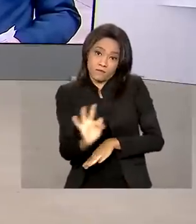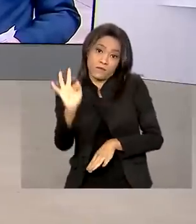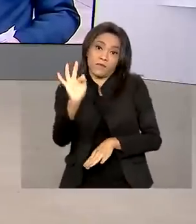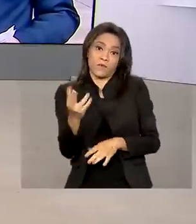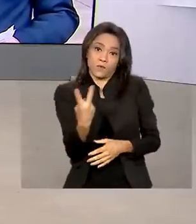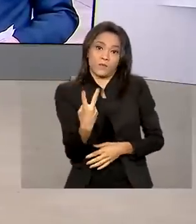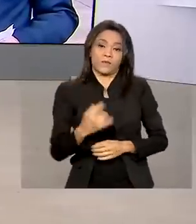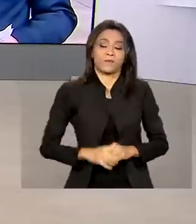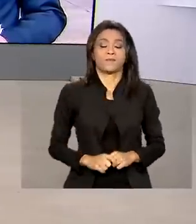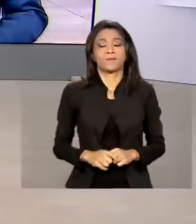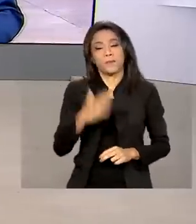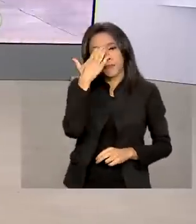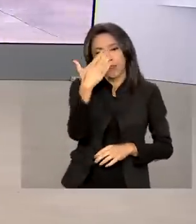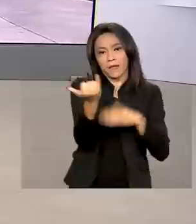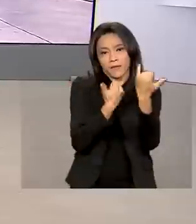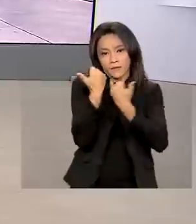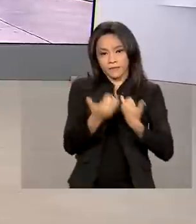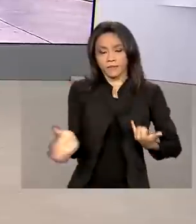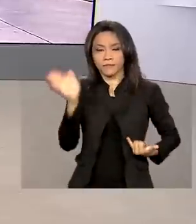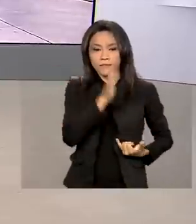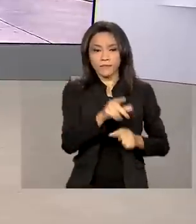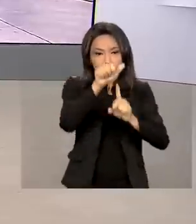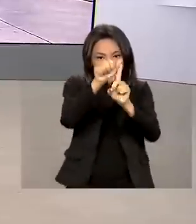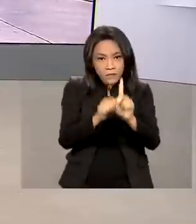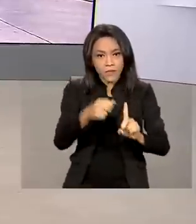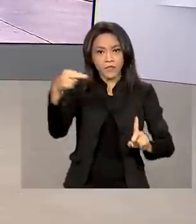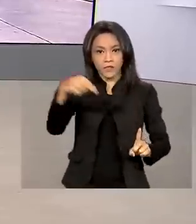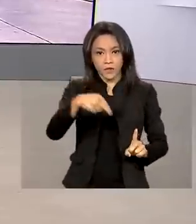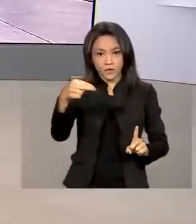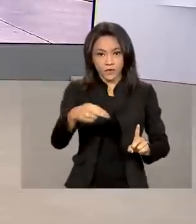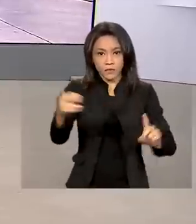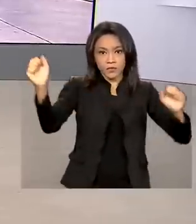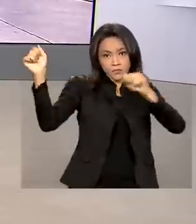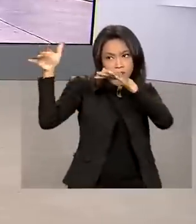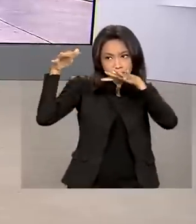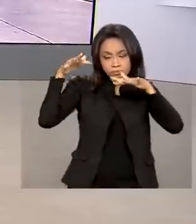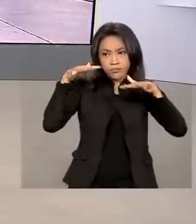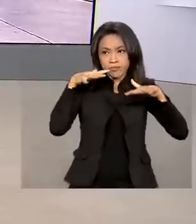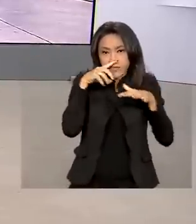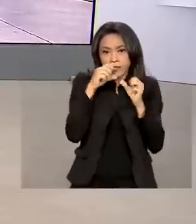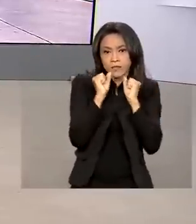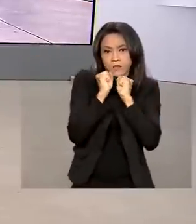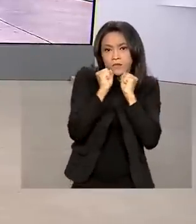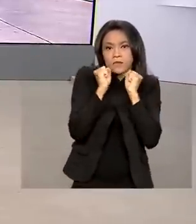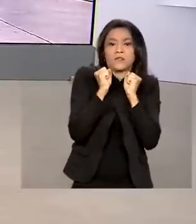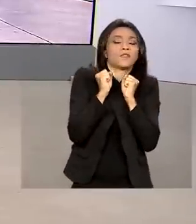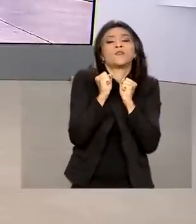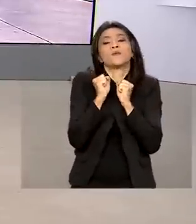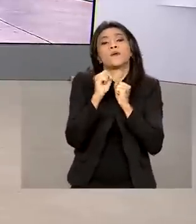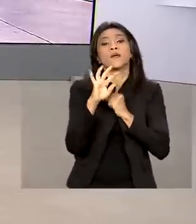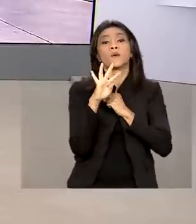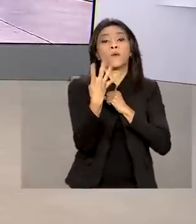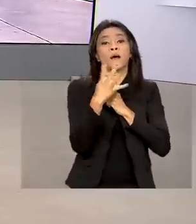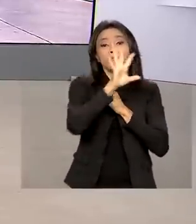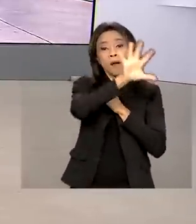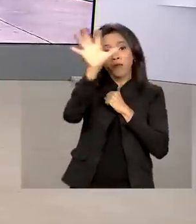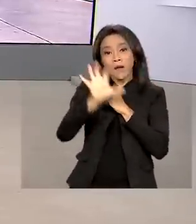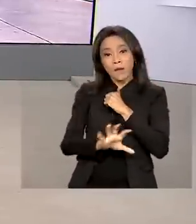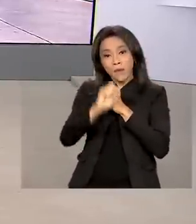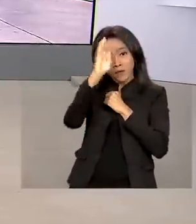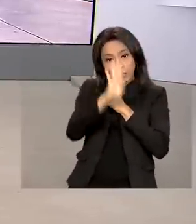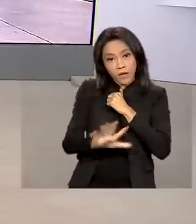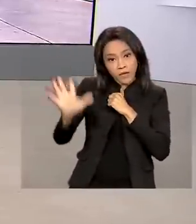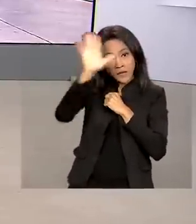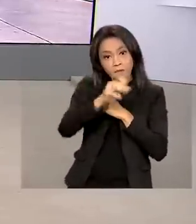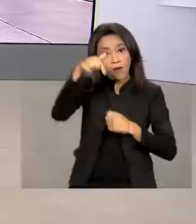suas informações. E olha, o mês de novembro chega com um frio intenso e atípico em 4 regiões do Brasil. Ainda esta